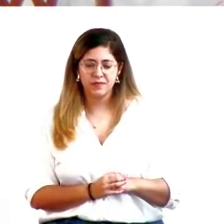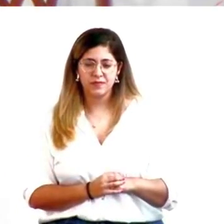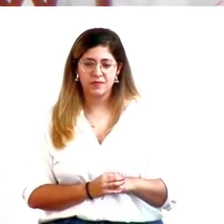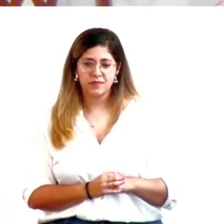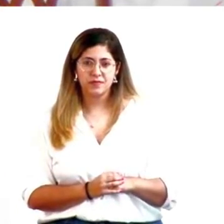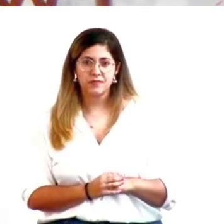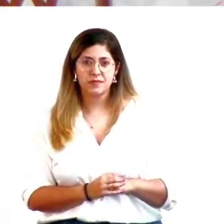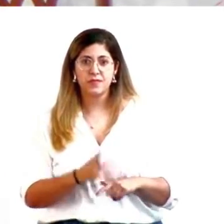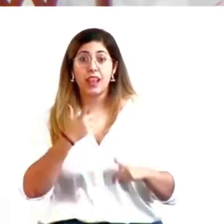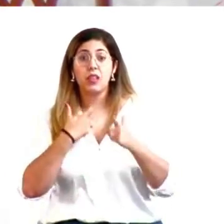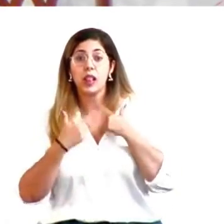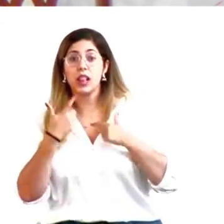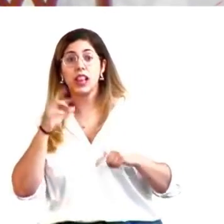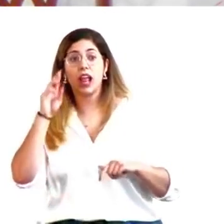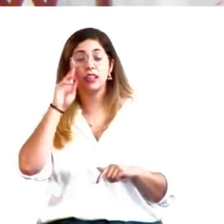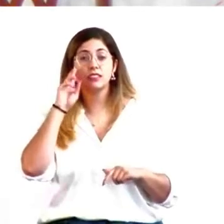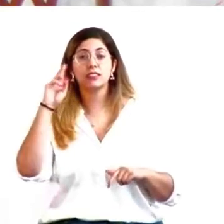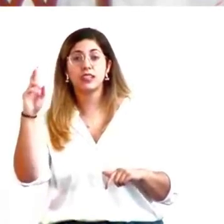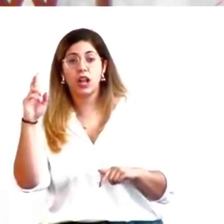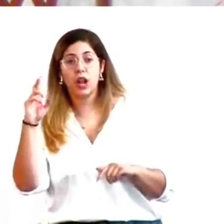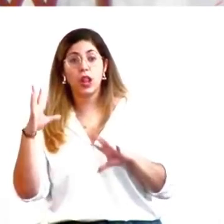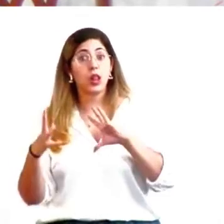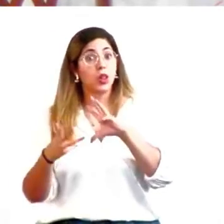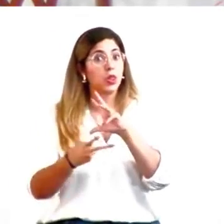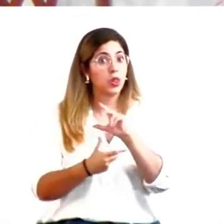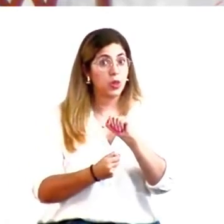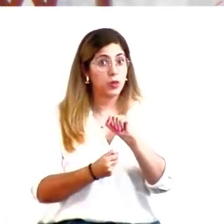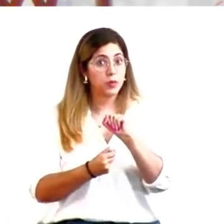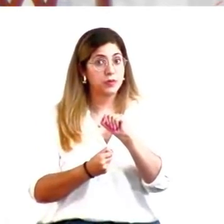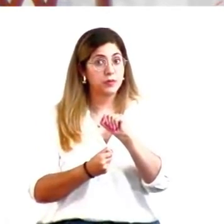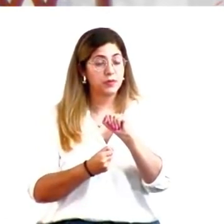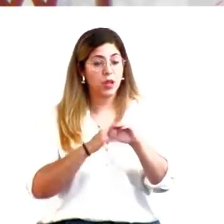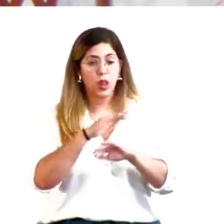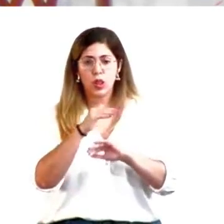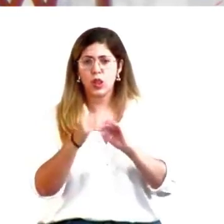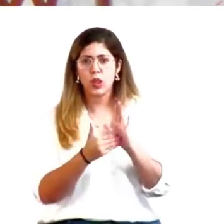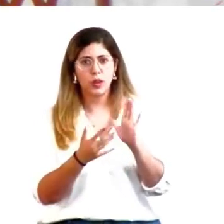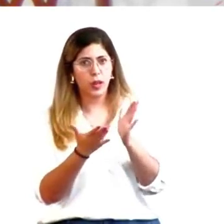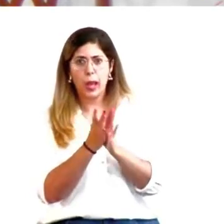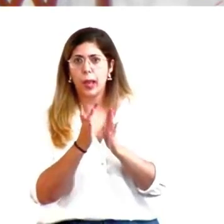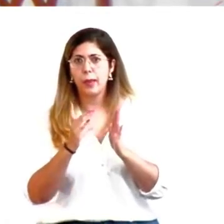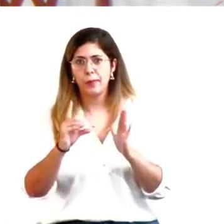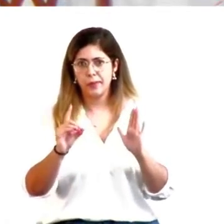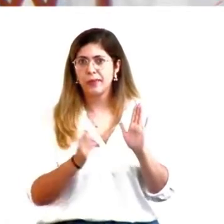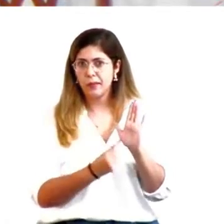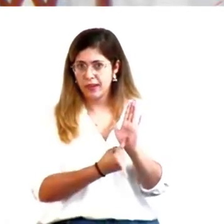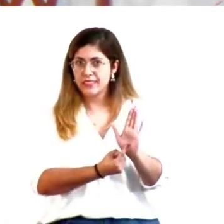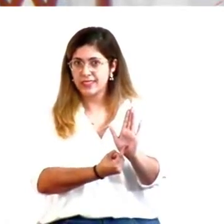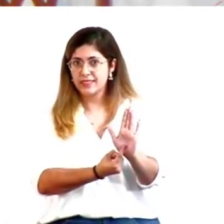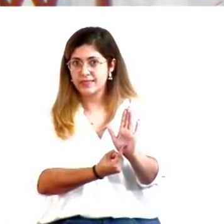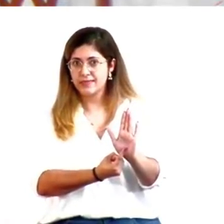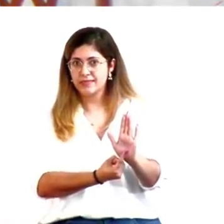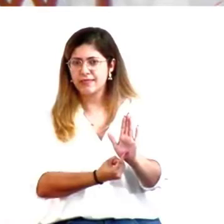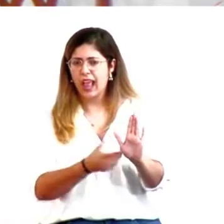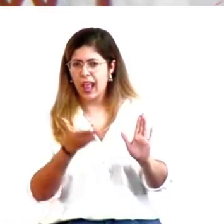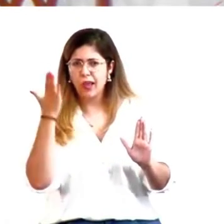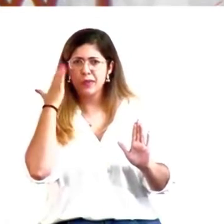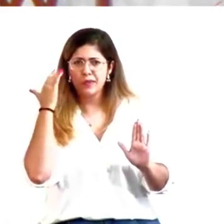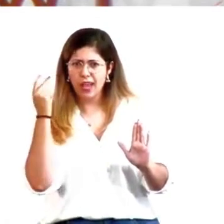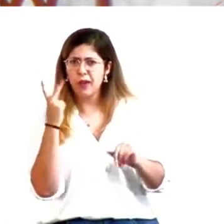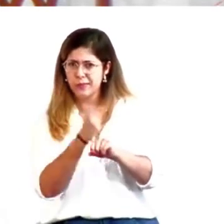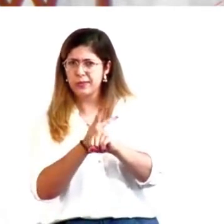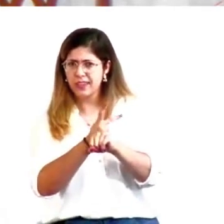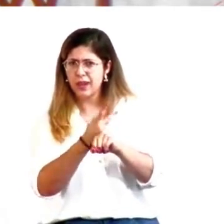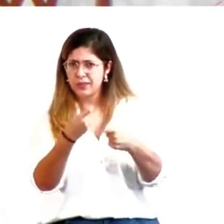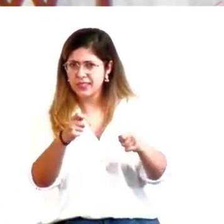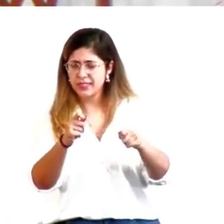do Senhor, que é aquela geral, que está toda revelada na Escritura, que eu sei qual é, e que eu devo buscar viver diante